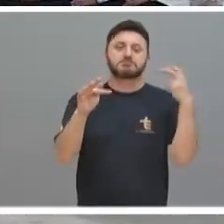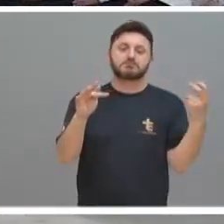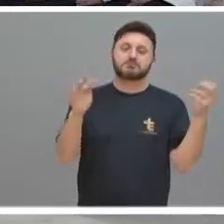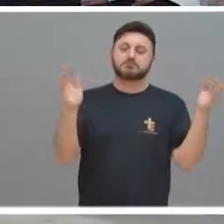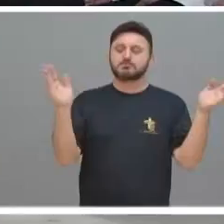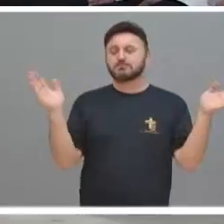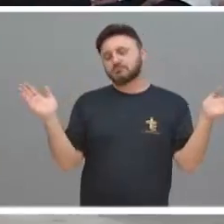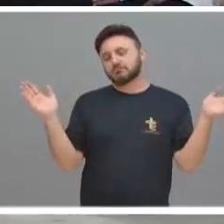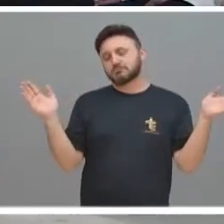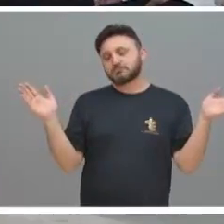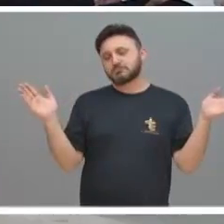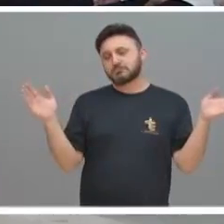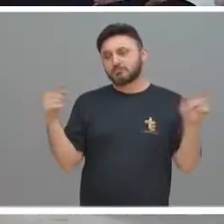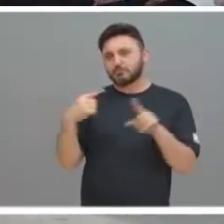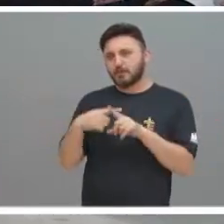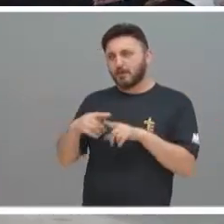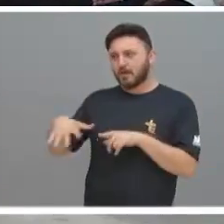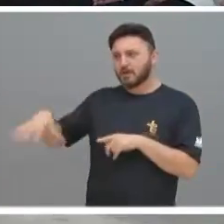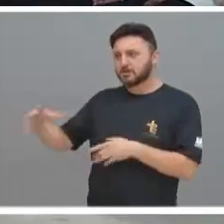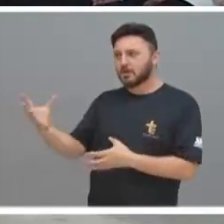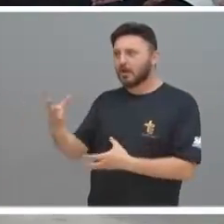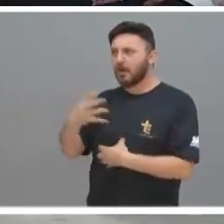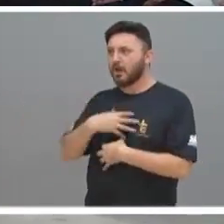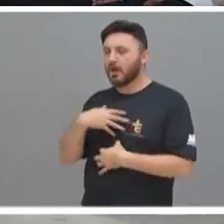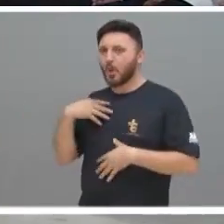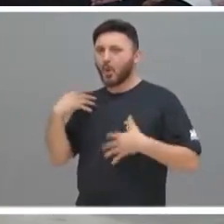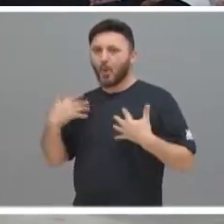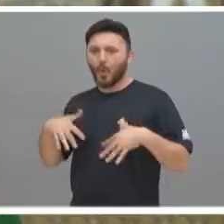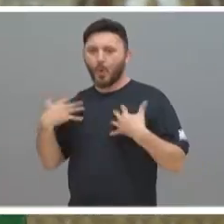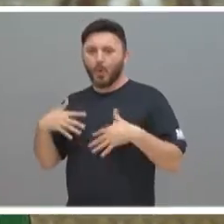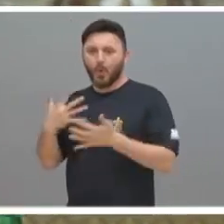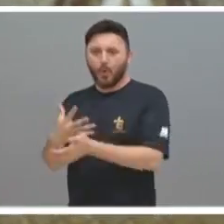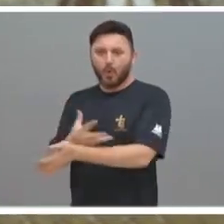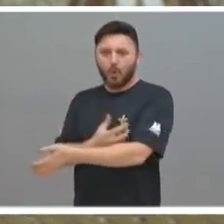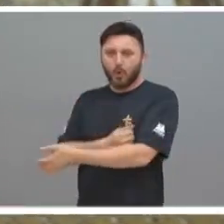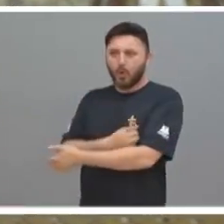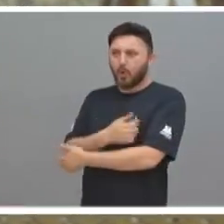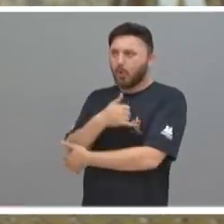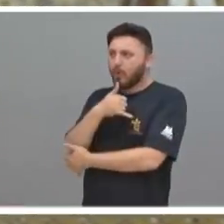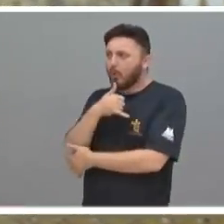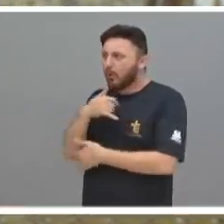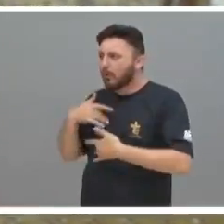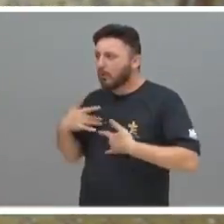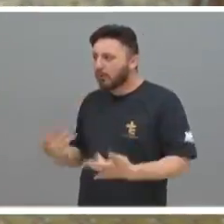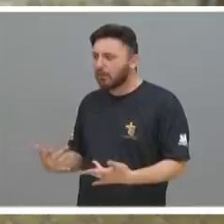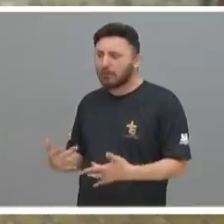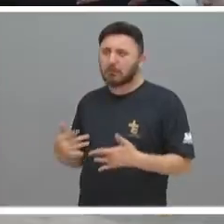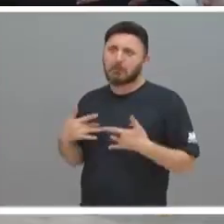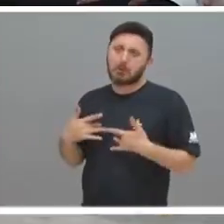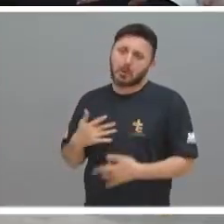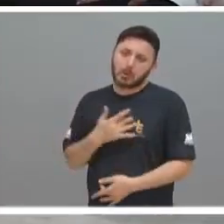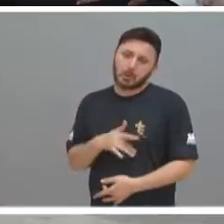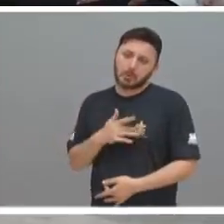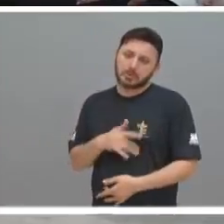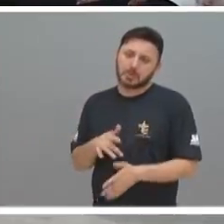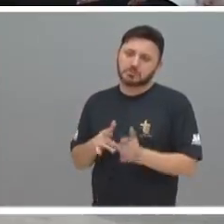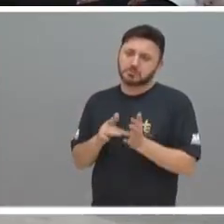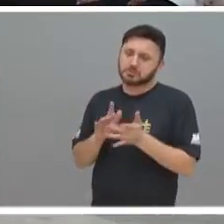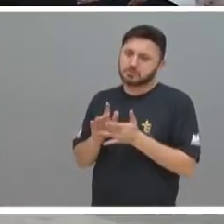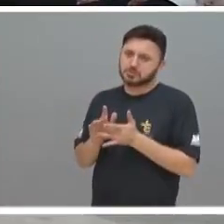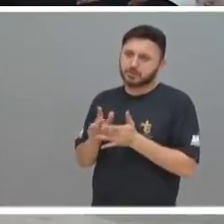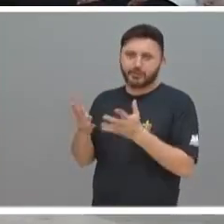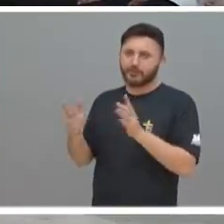Não para criar comoção. Jesus não quer ninguém com compaixãozinha, com peninha de Jesus, não é